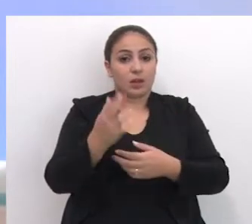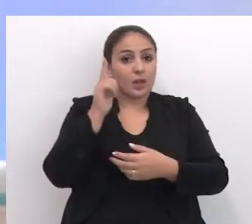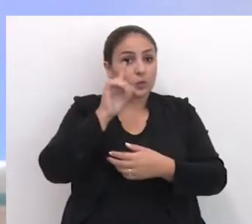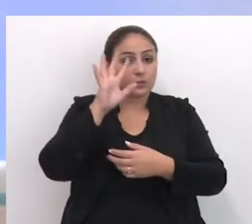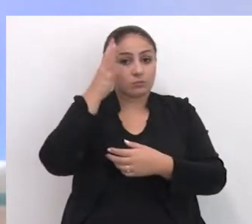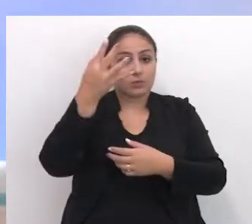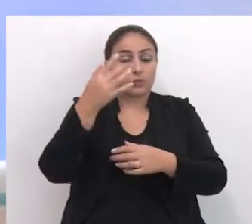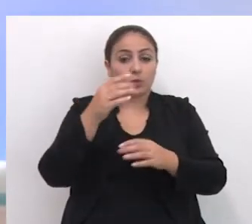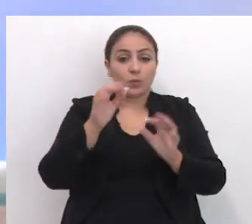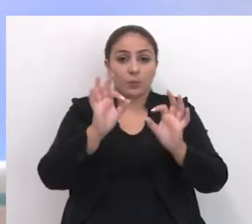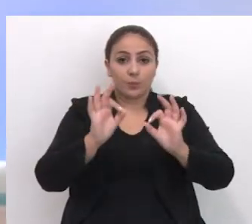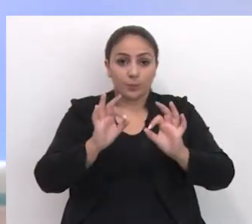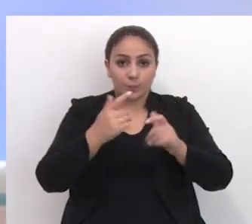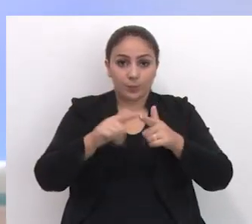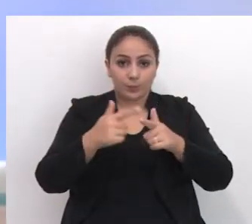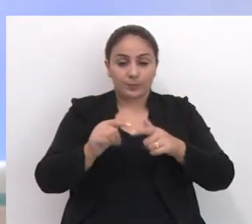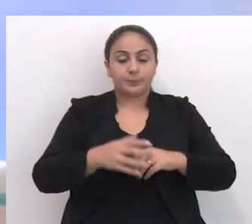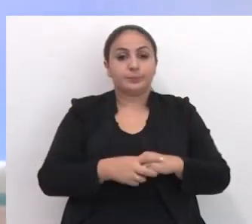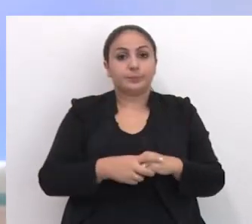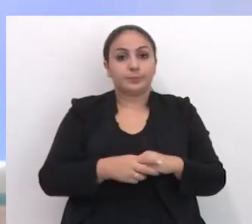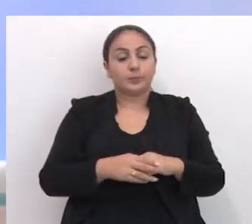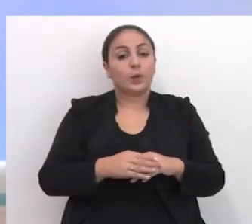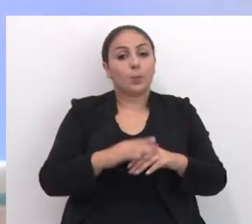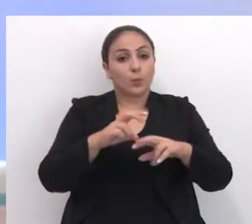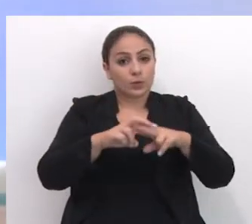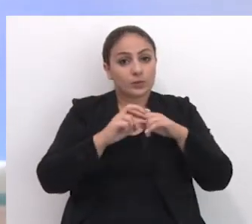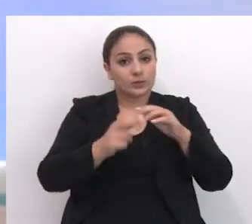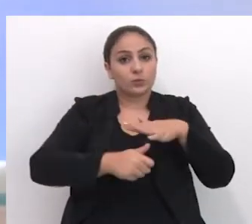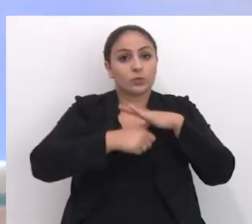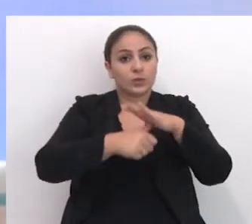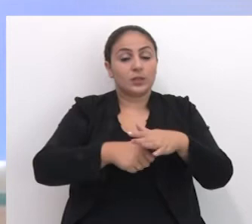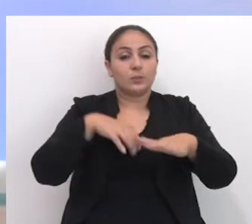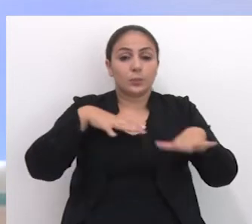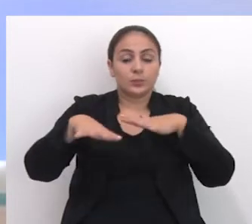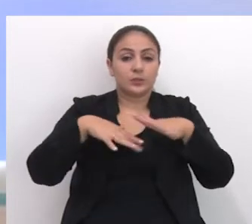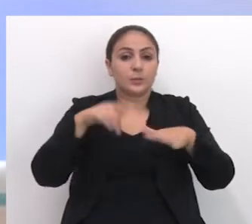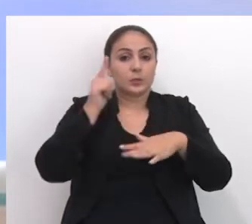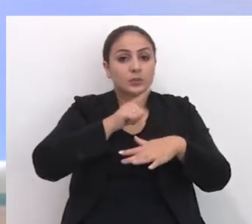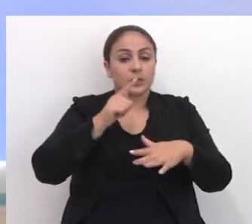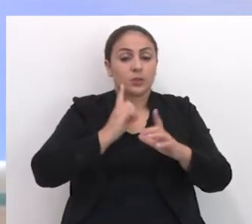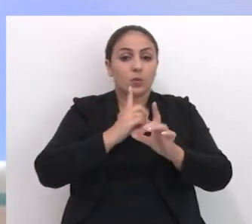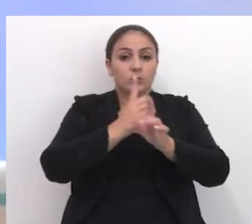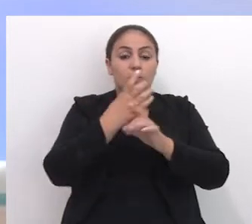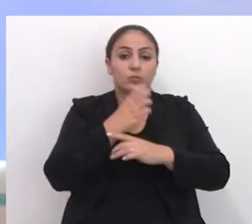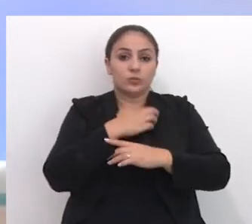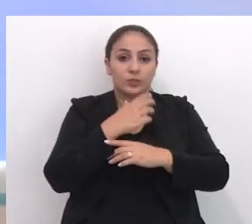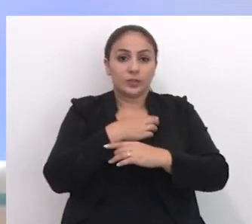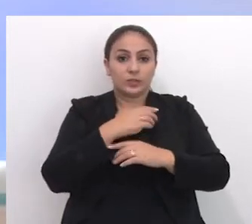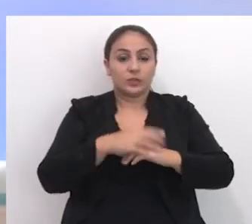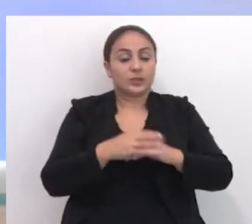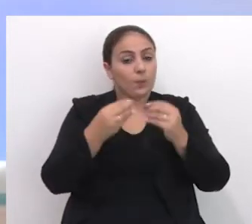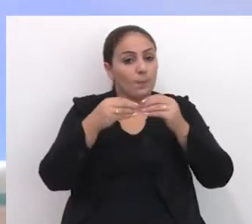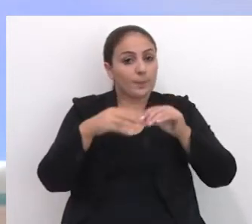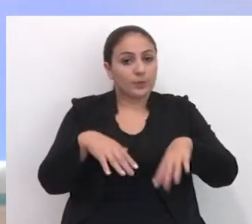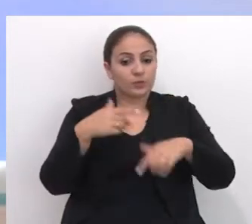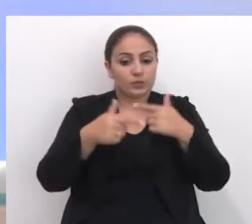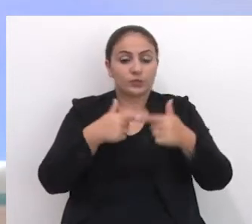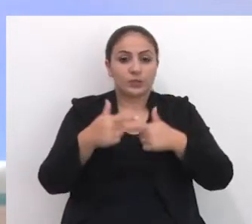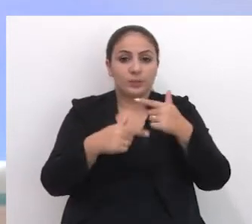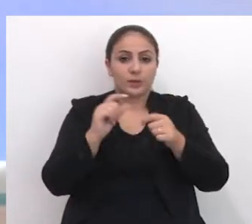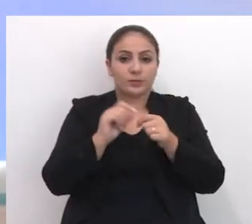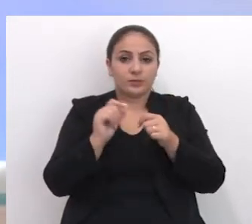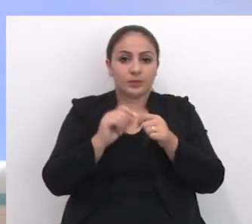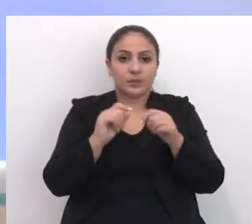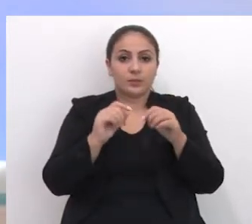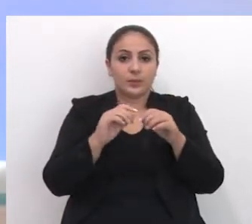problema. Em razão disso, autoridades se mobilizaram para encontrar uma alternativa que não prejudique o